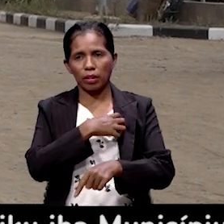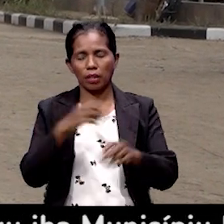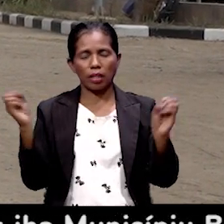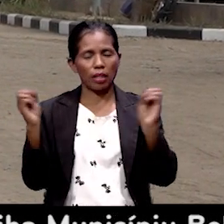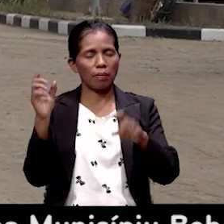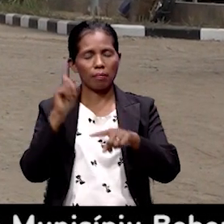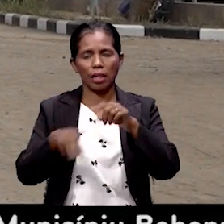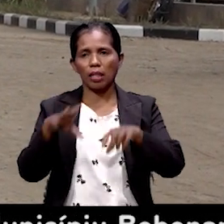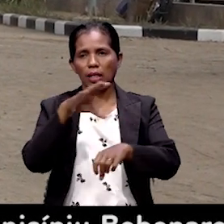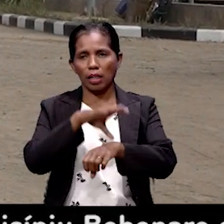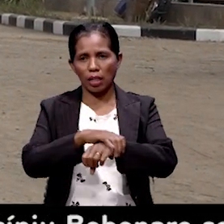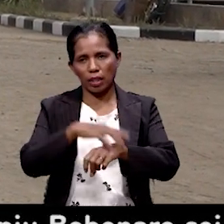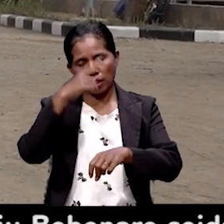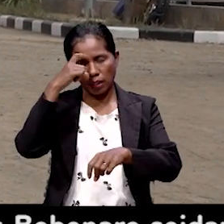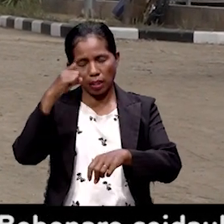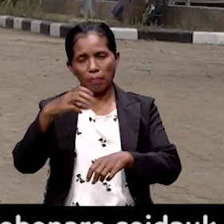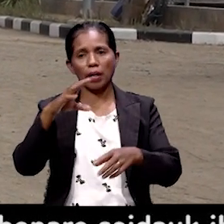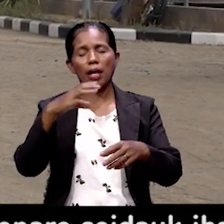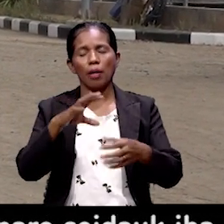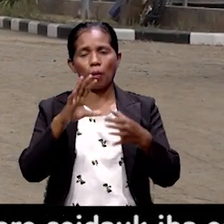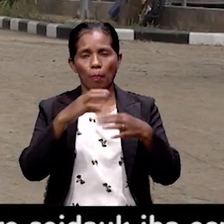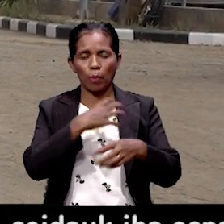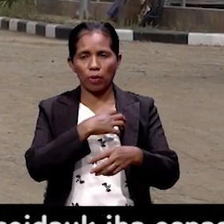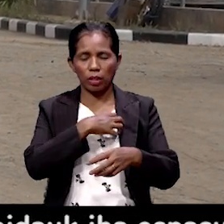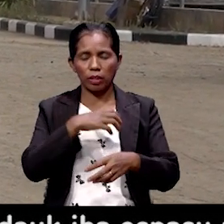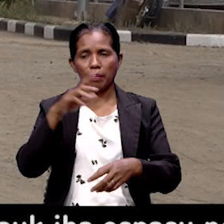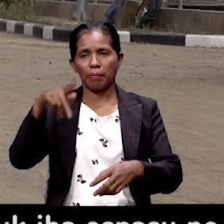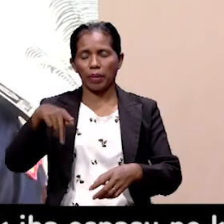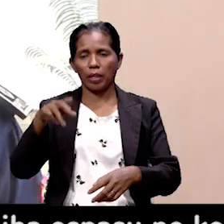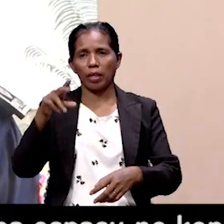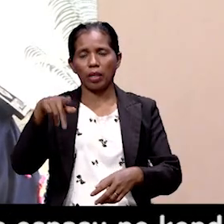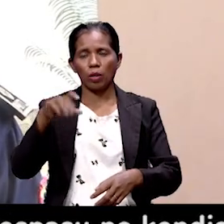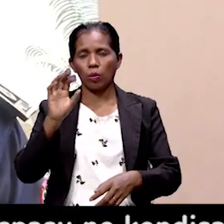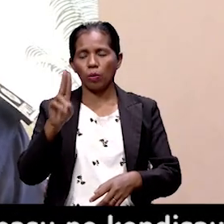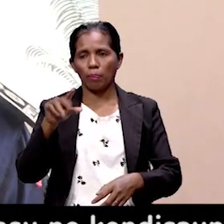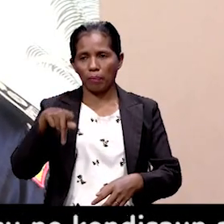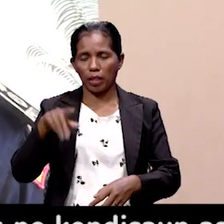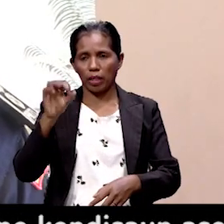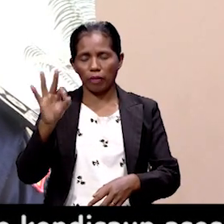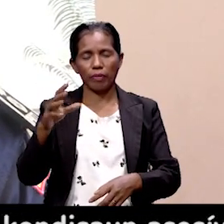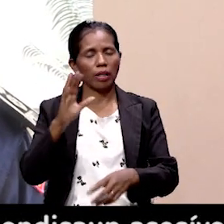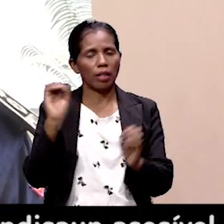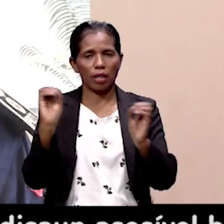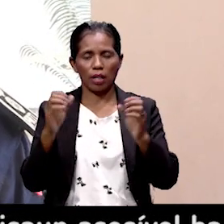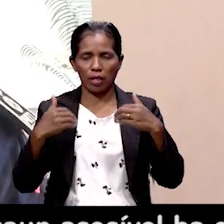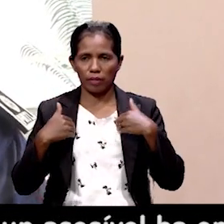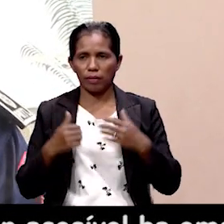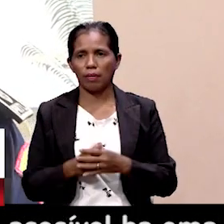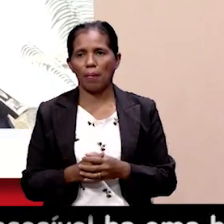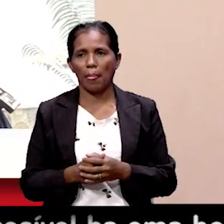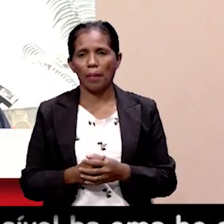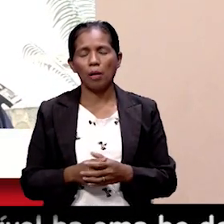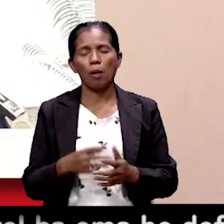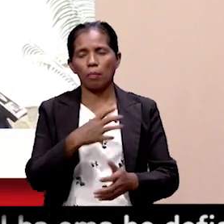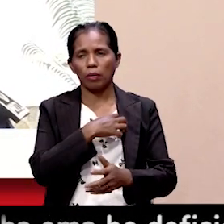captura, tamba membro UPF menos, no labele cobre hoto fronteira. Polícia Nacional Timor-Leste né, implementa de, quando a decisão é